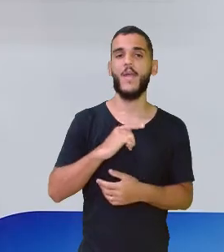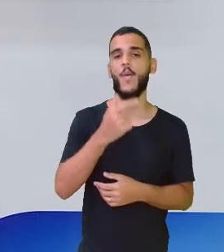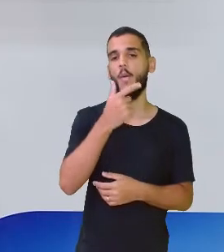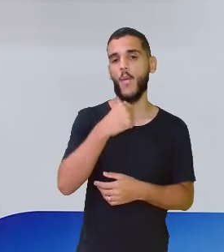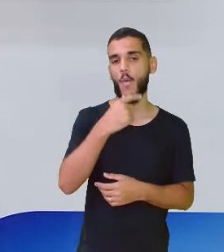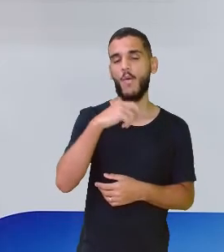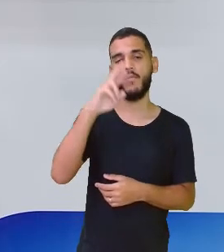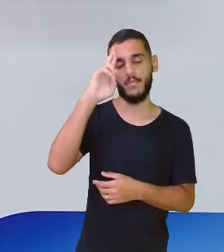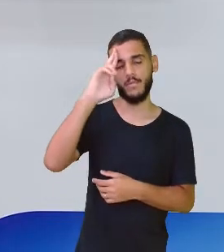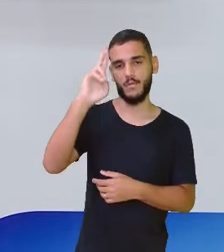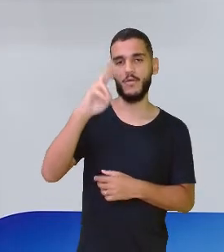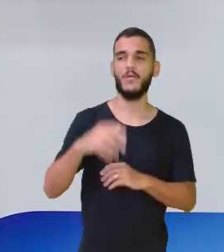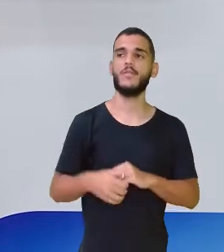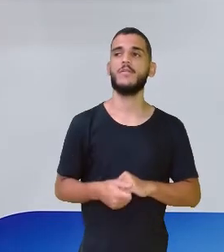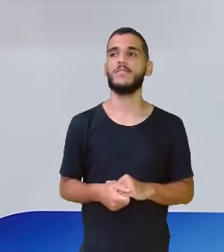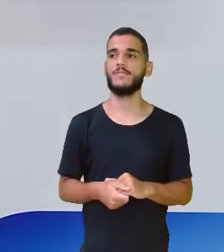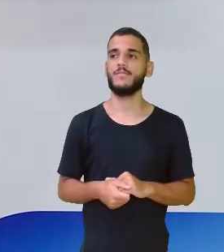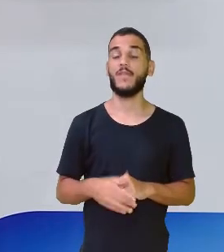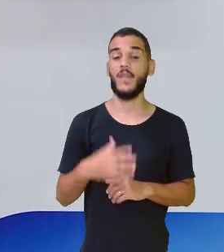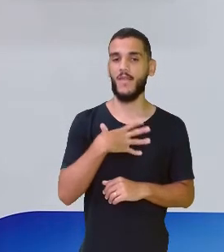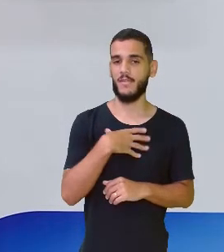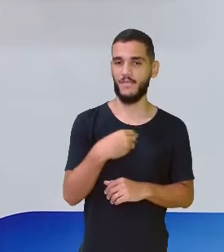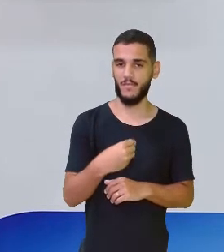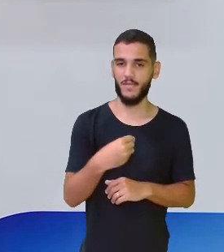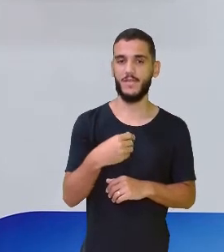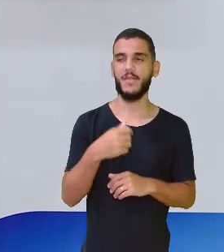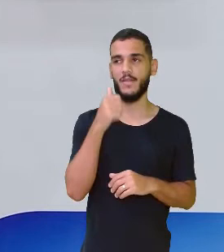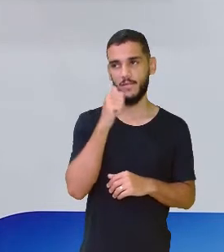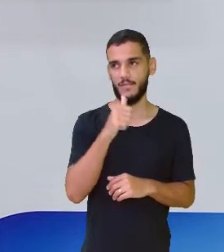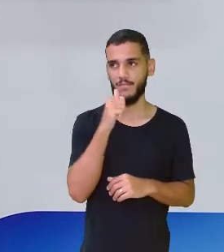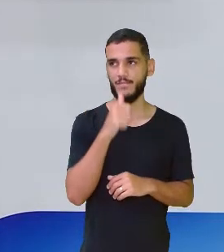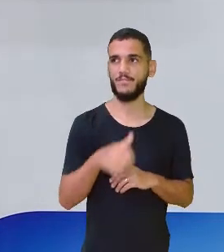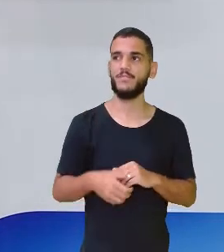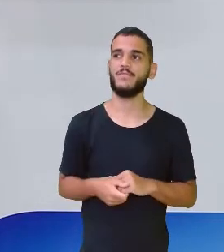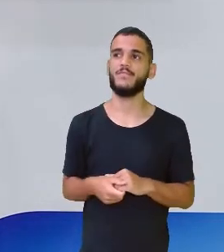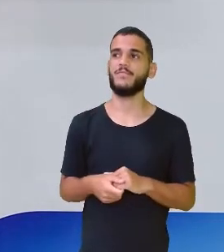de engenho, né? Aqui ó, as filhas, certo?